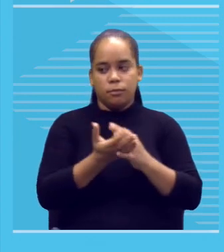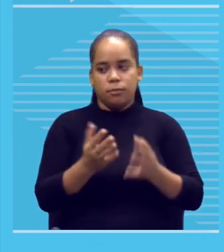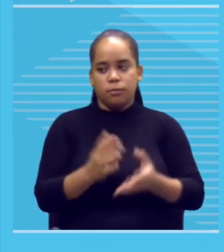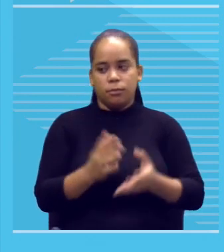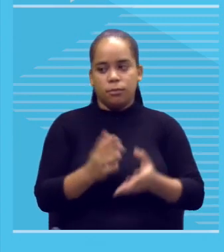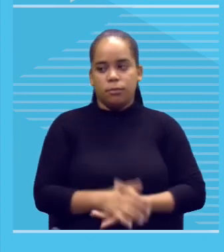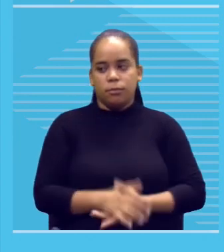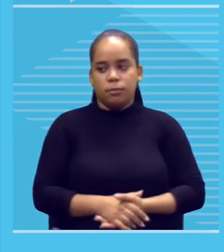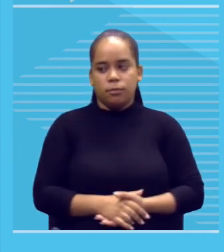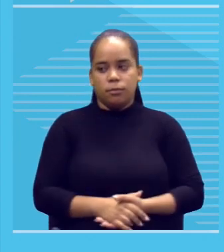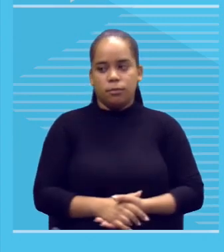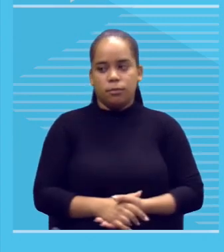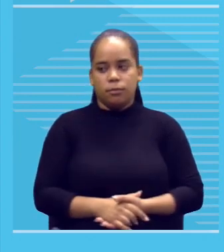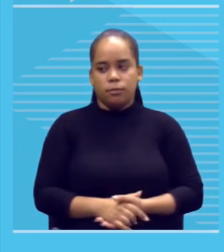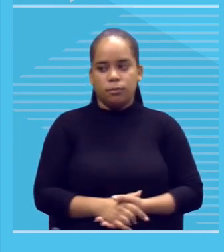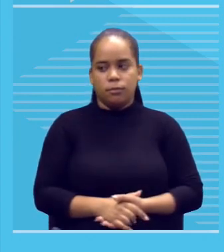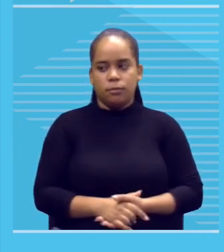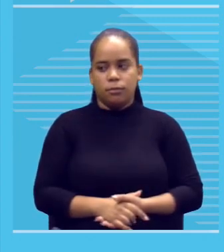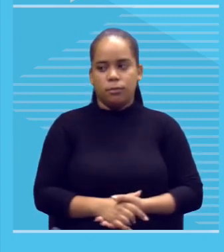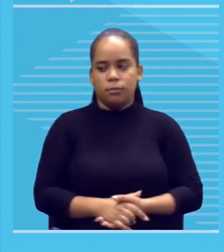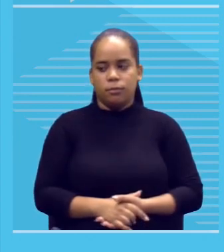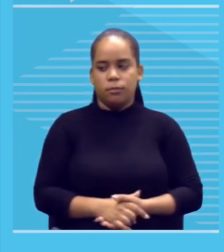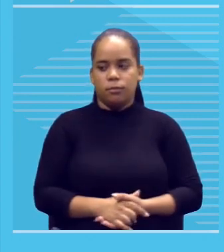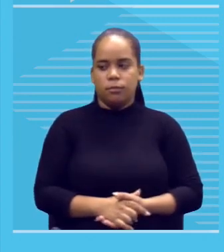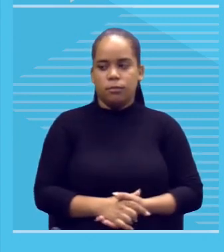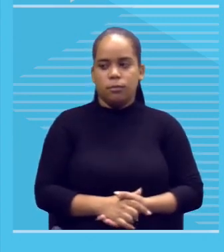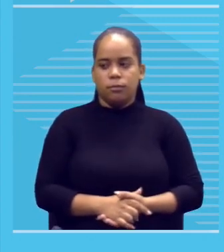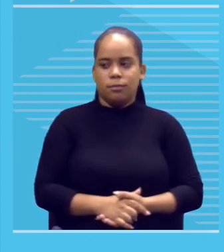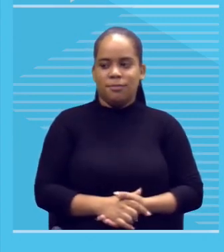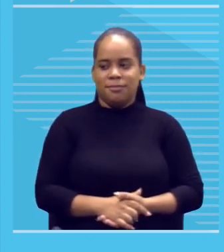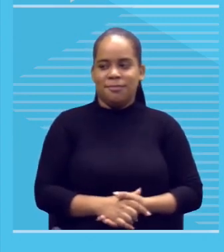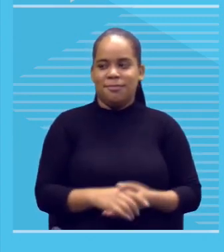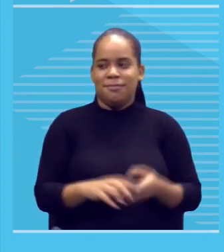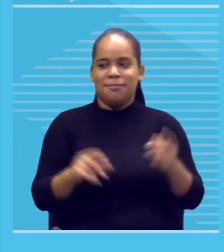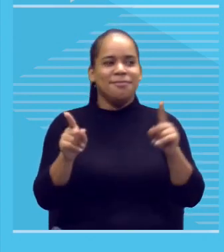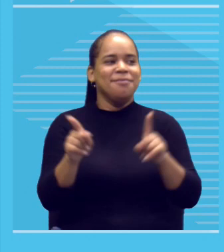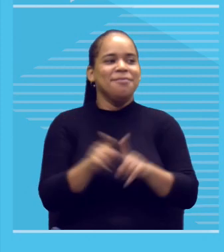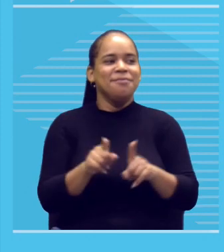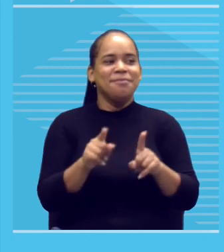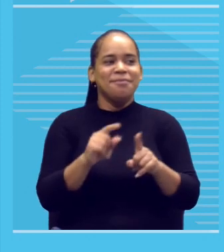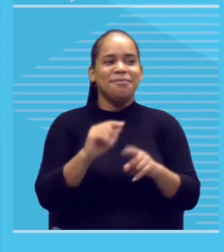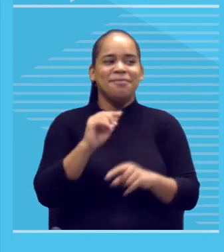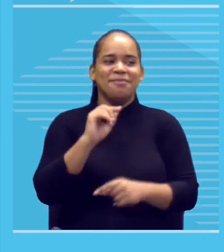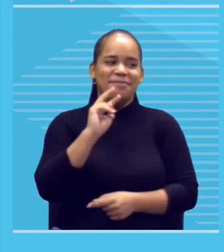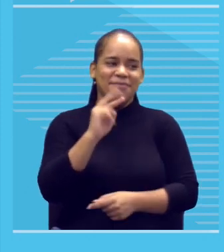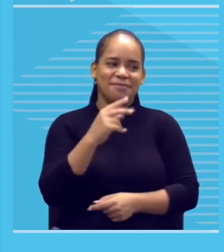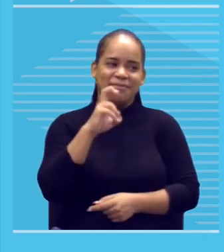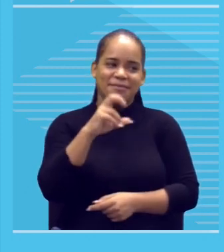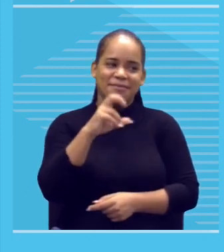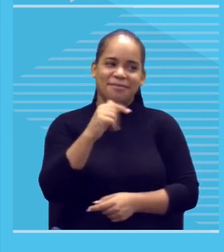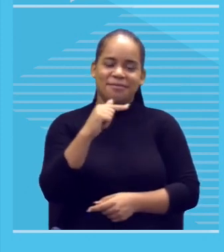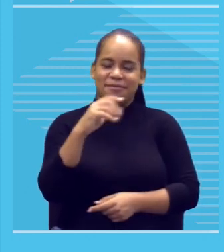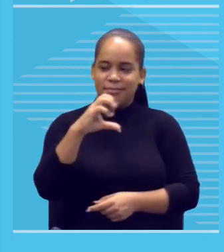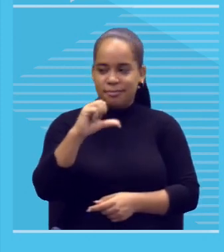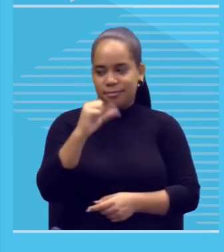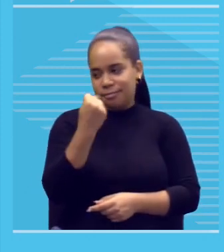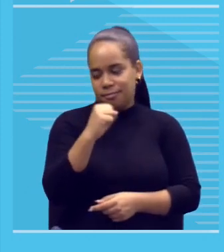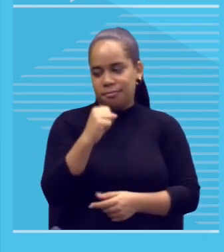2578 esse aqui é o que é o valor de quem da terceira